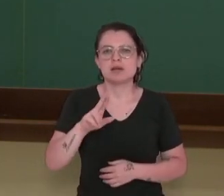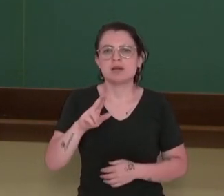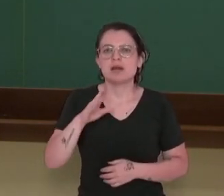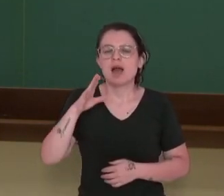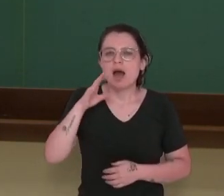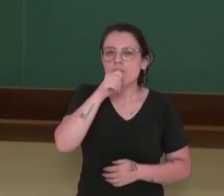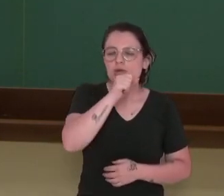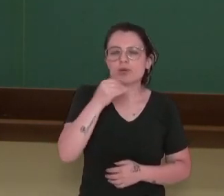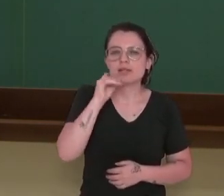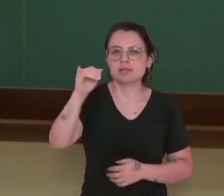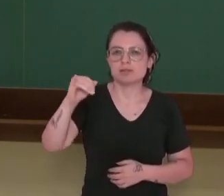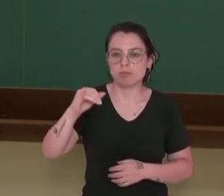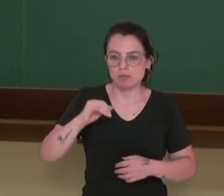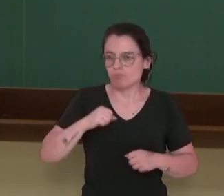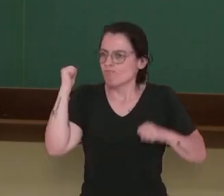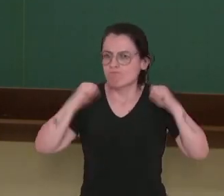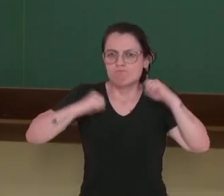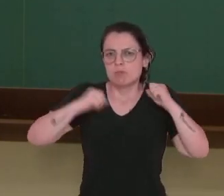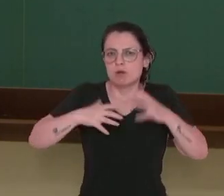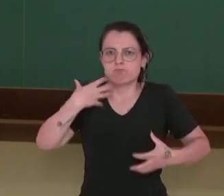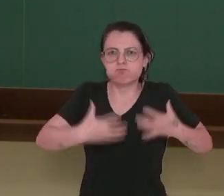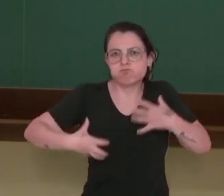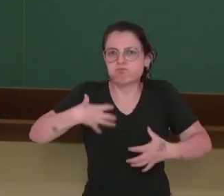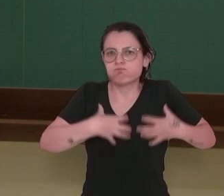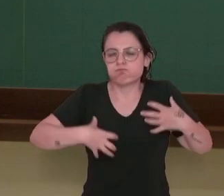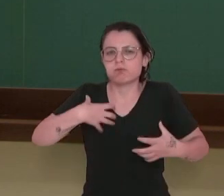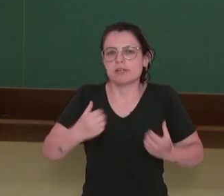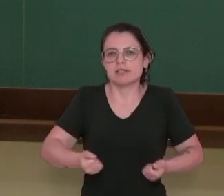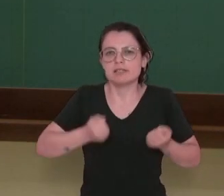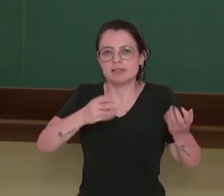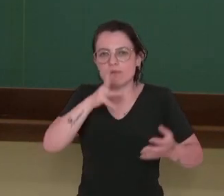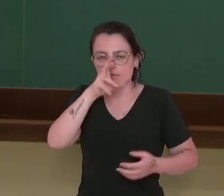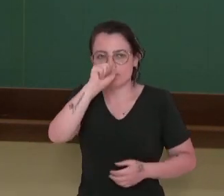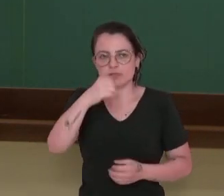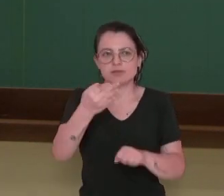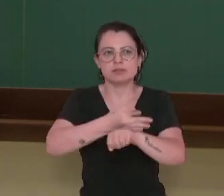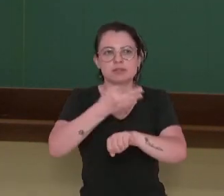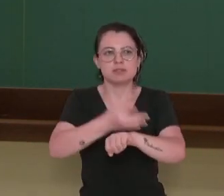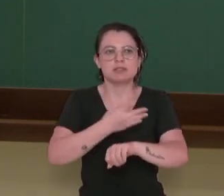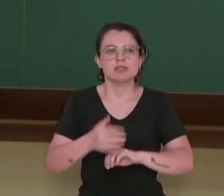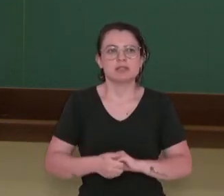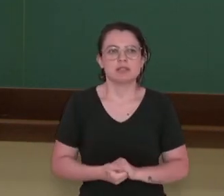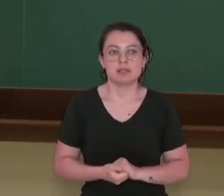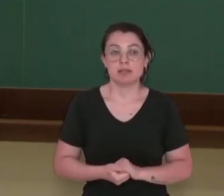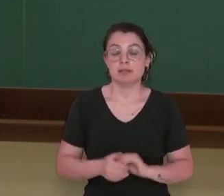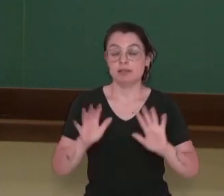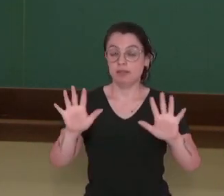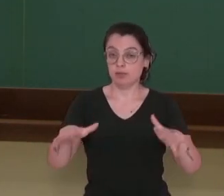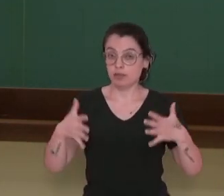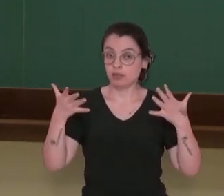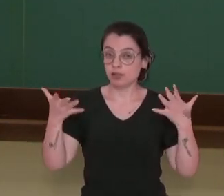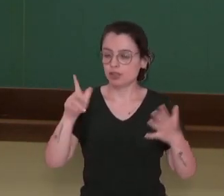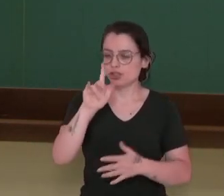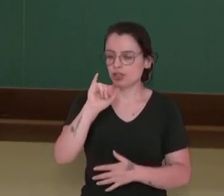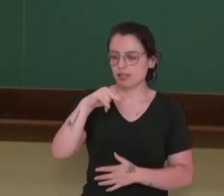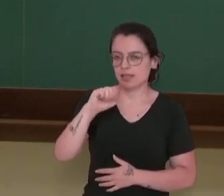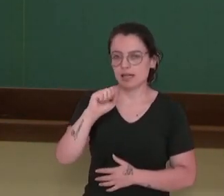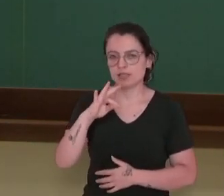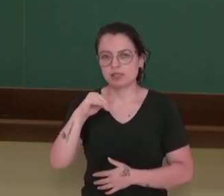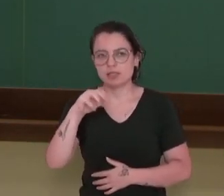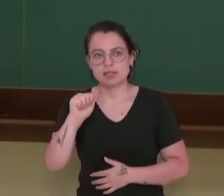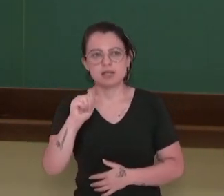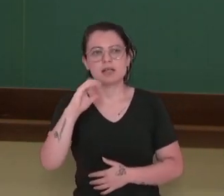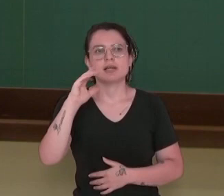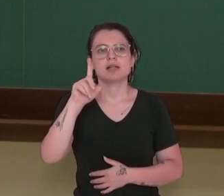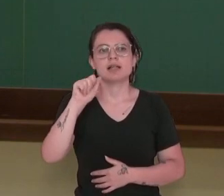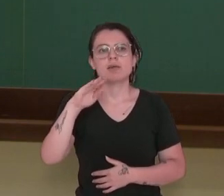gasto energético calórico ali, aumenta a força e a resistência muscular. Já a ginástica laboral, né, ela tem